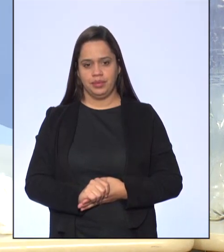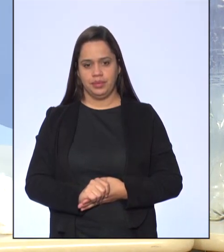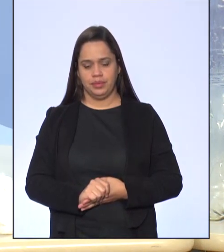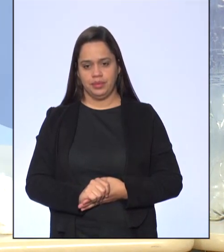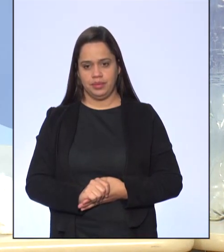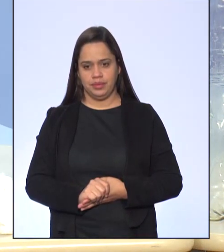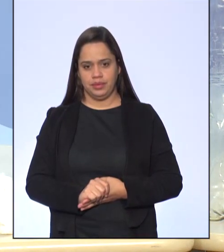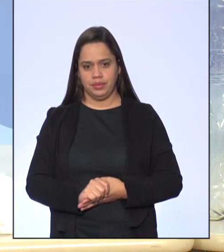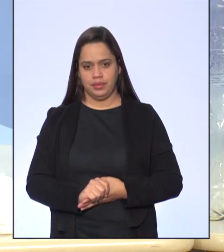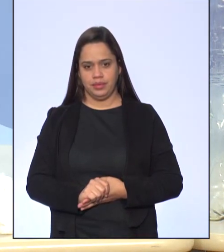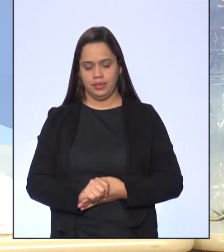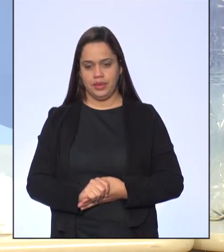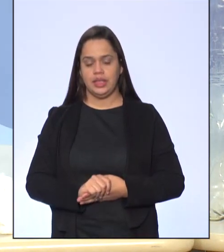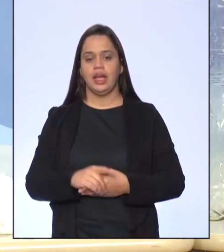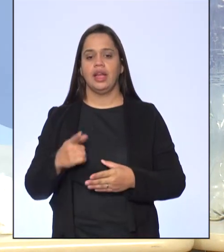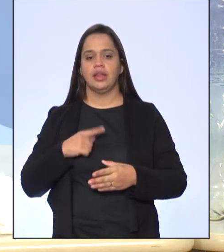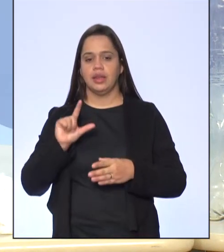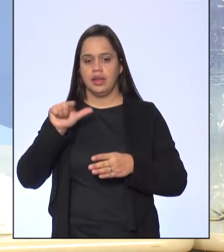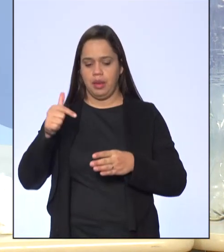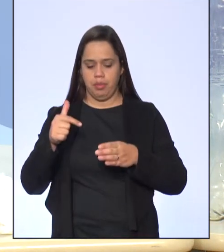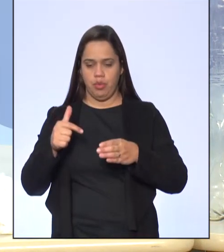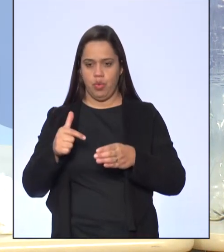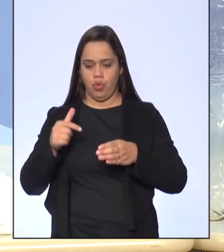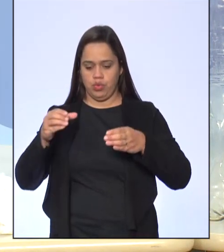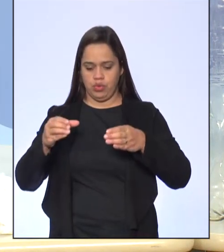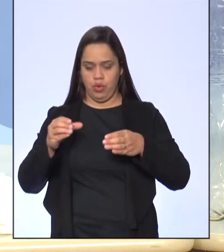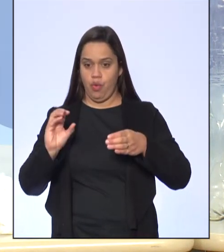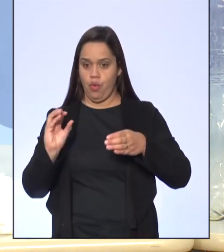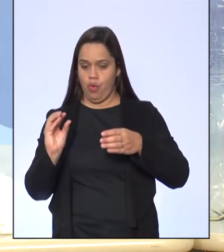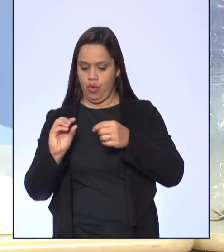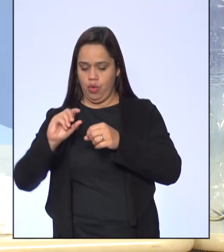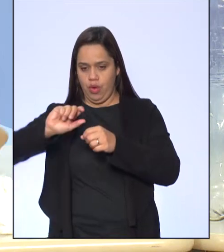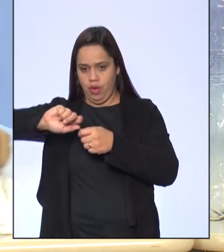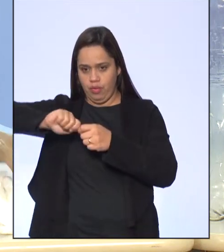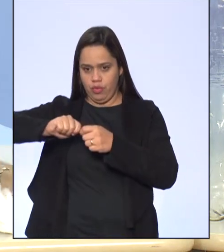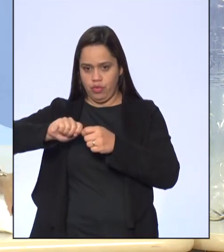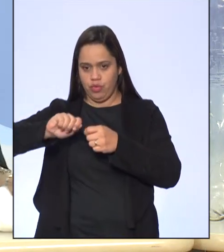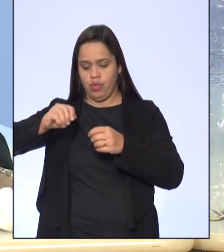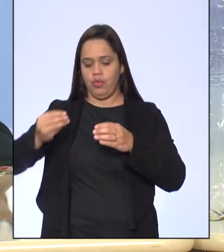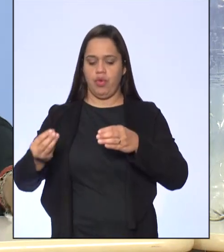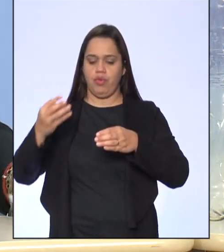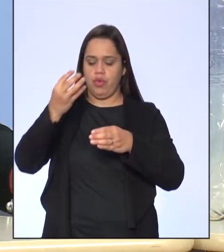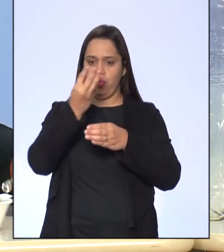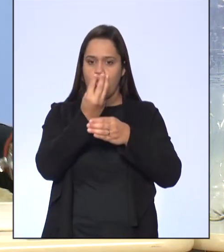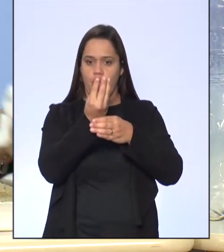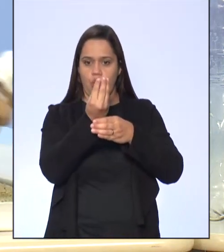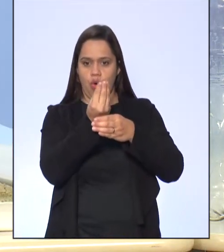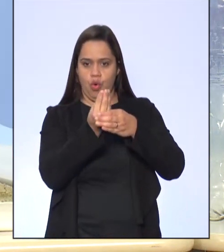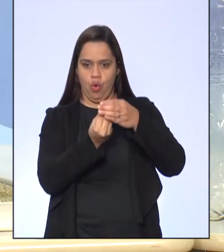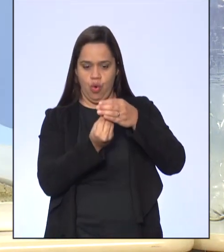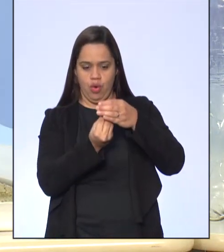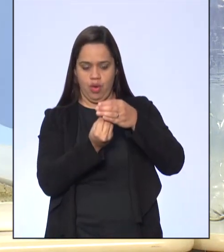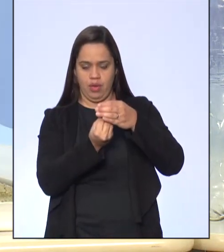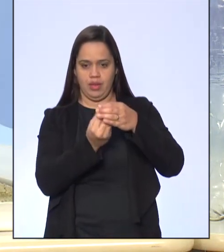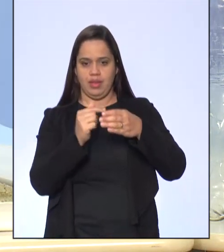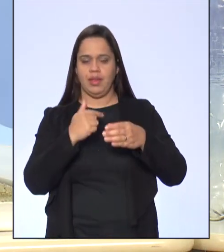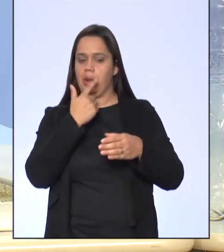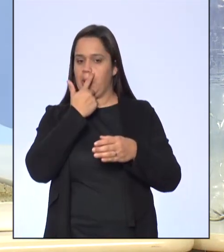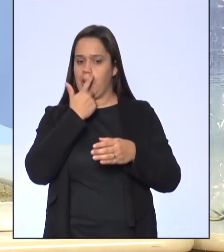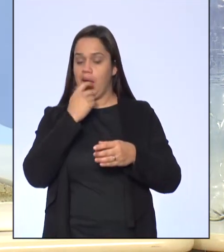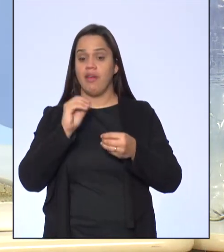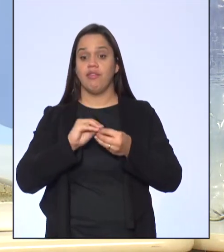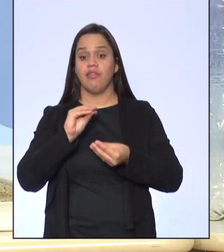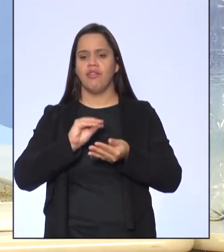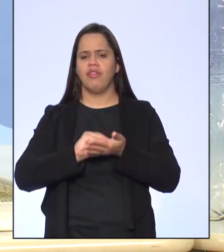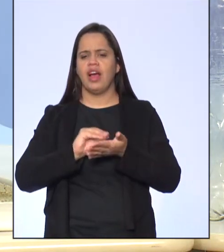E aí a gente vai colocar uma dentro da outra, certo? Então, como que a gente vai usar, fazer o filtro? A gente vai colocar o